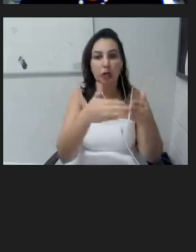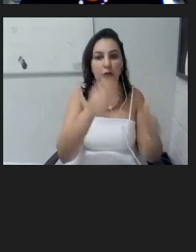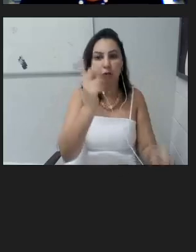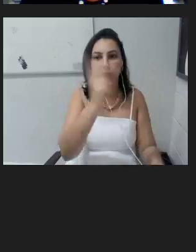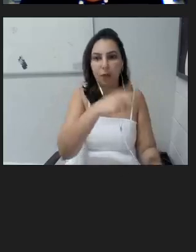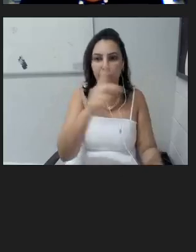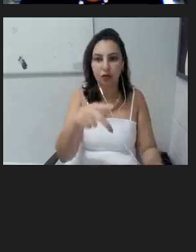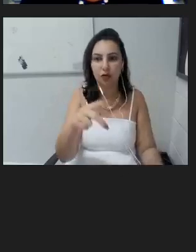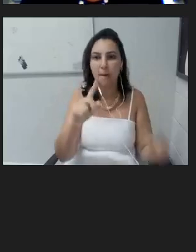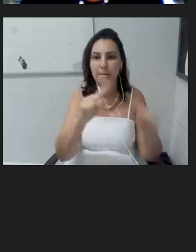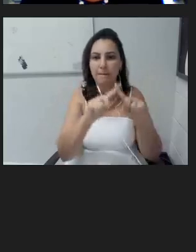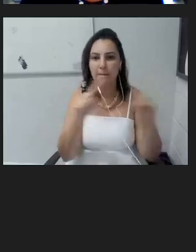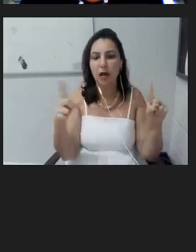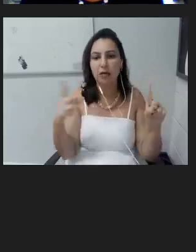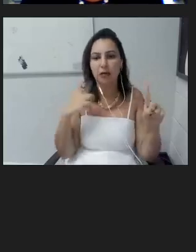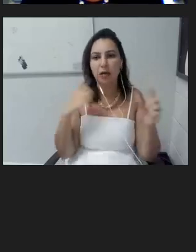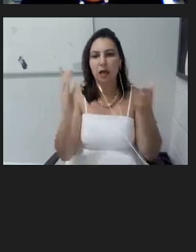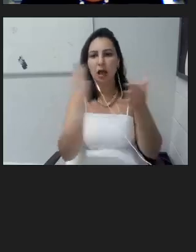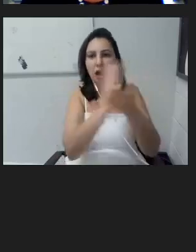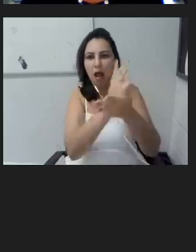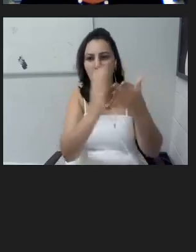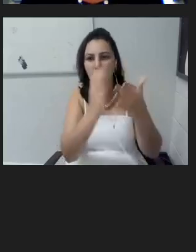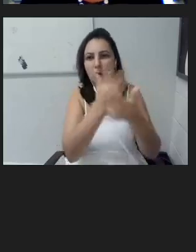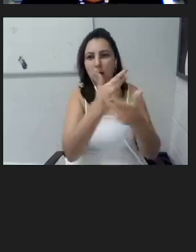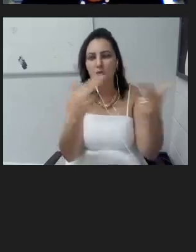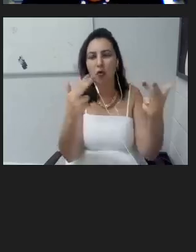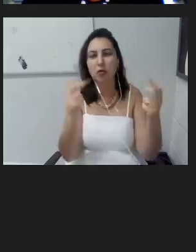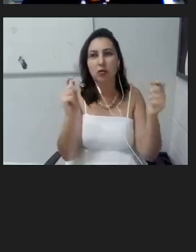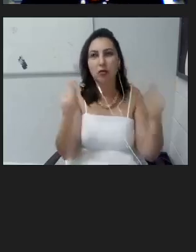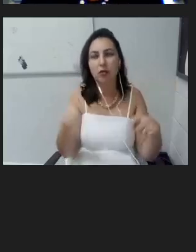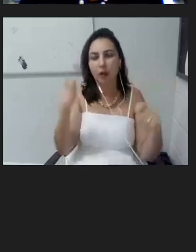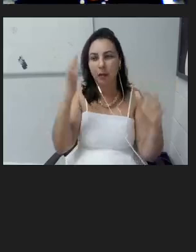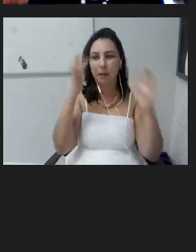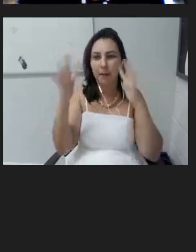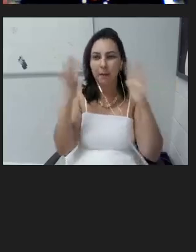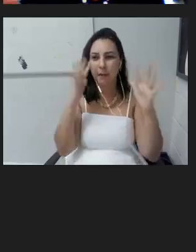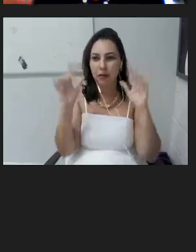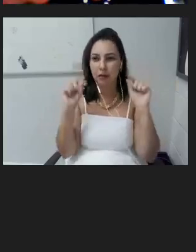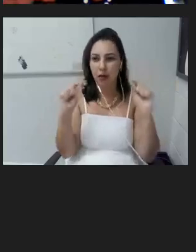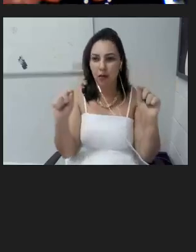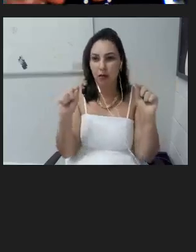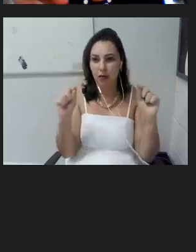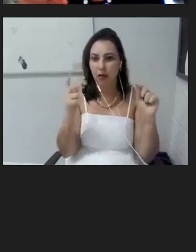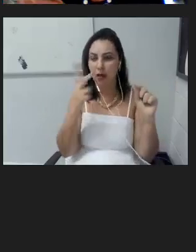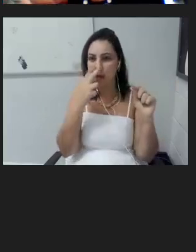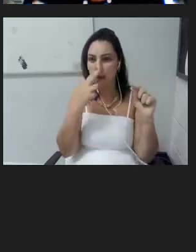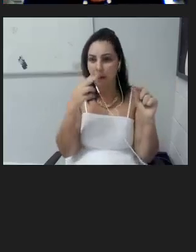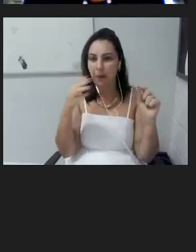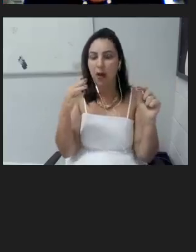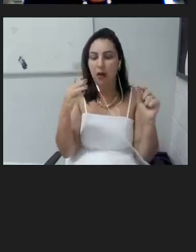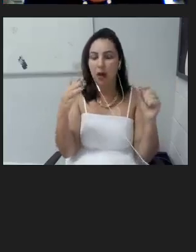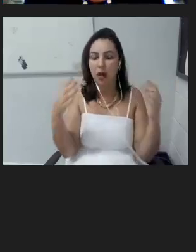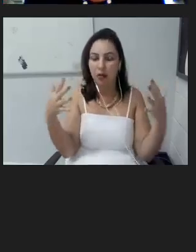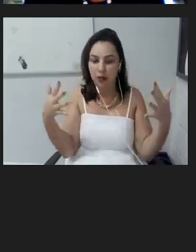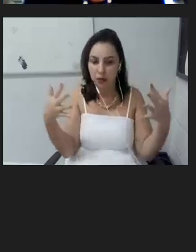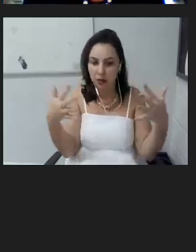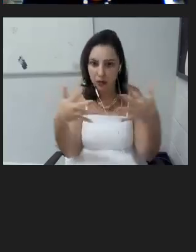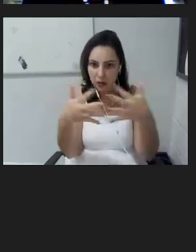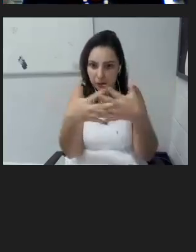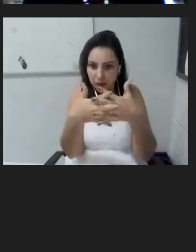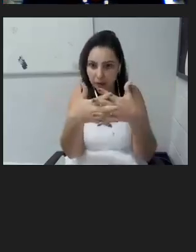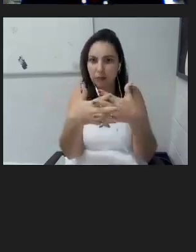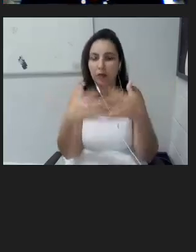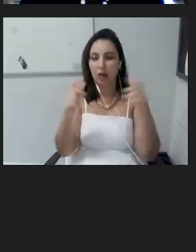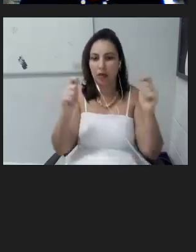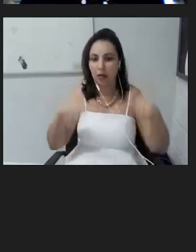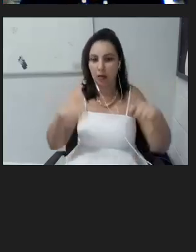tem alguns elementos aqui que fazem a gente pensar que eles se aproximam bastante. Então,